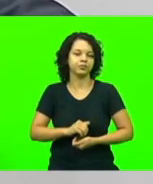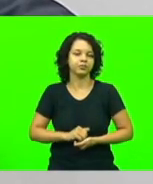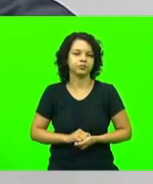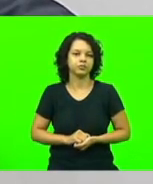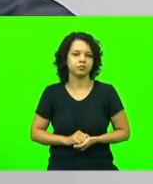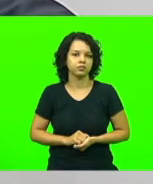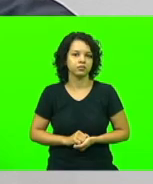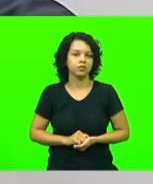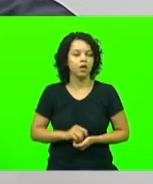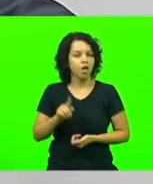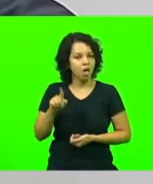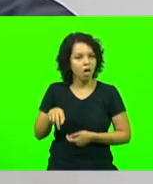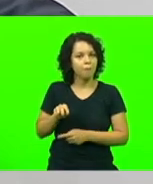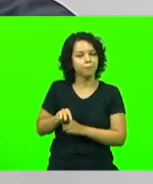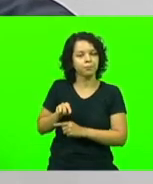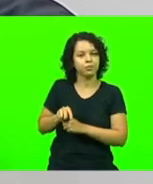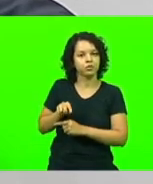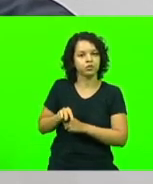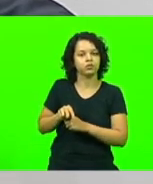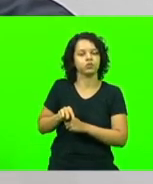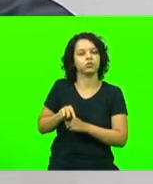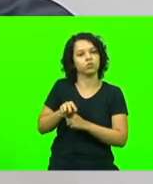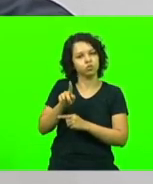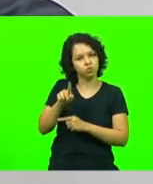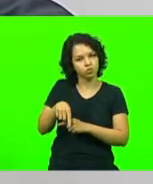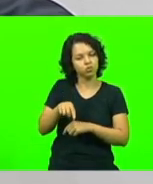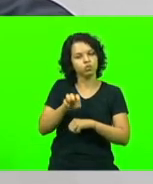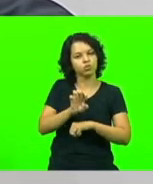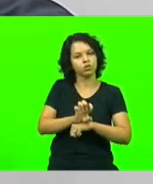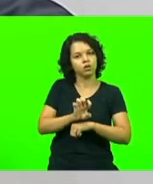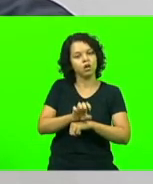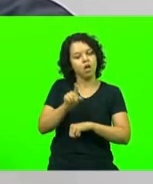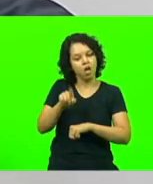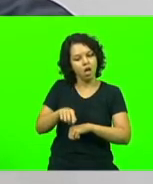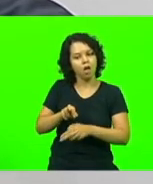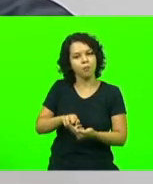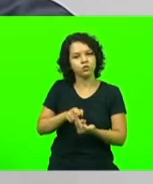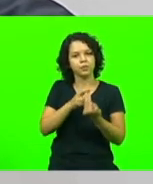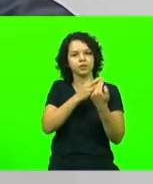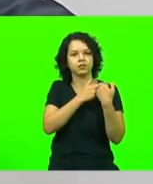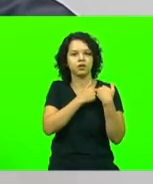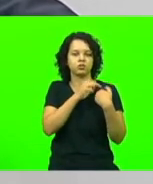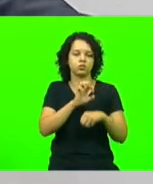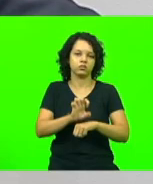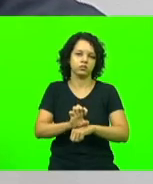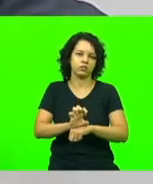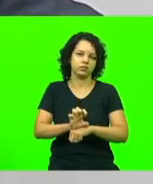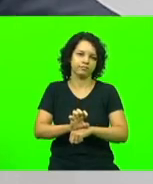Ele está sob a tutela do Estado, ele está sob a guarda do Estado, ele é de responsabilidade do Estado.